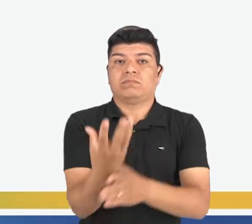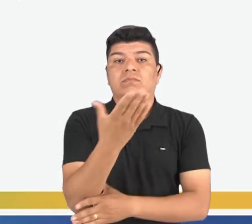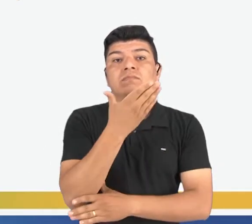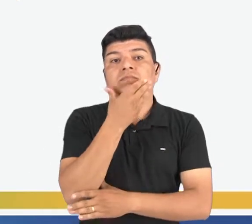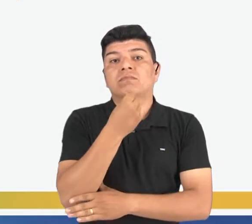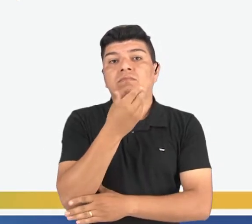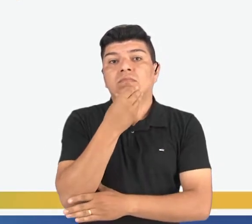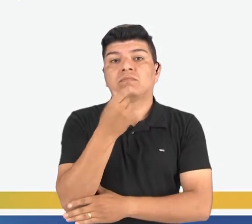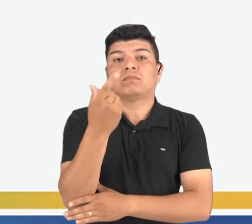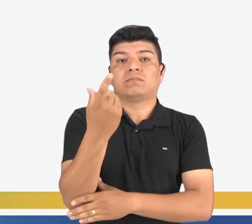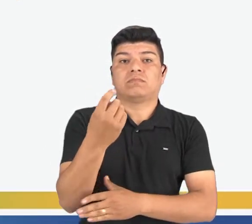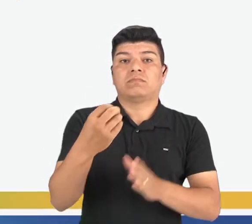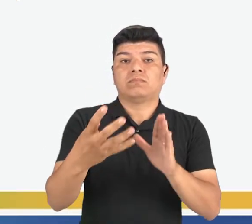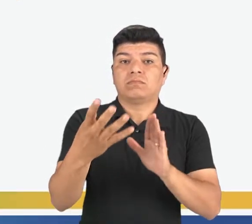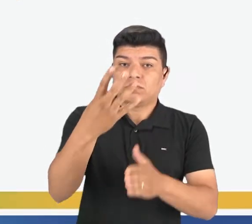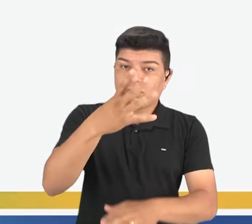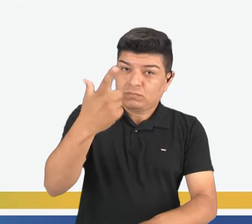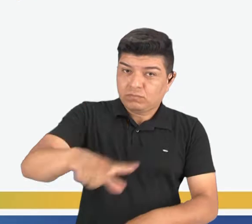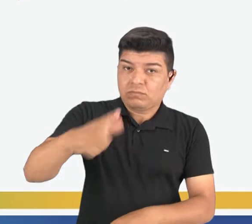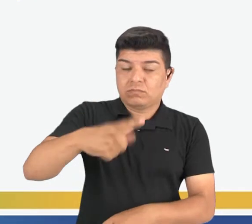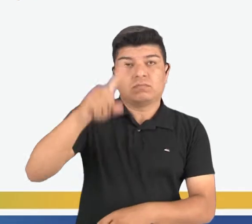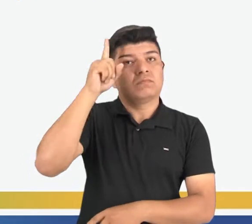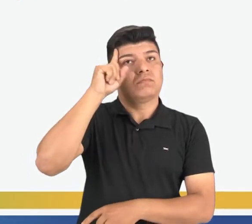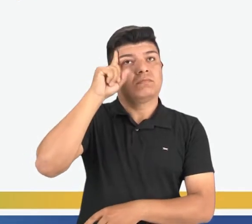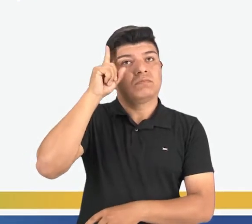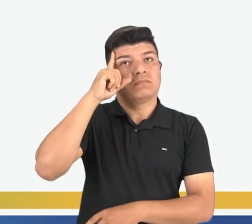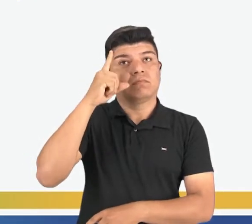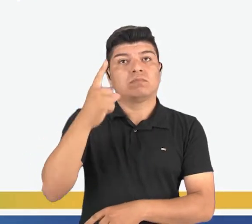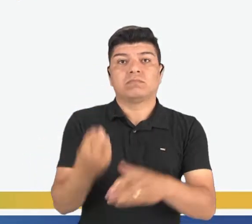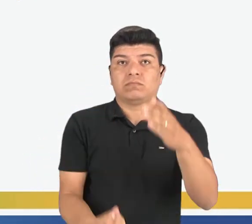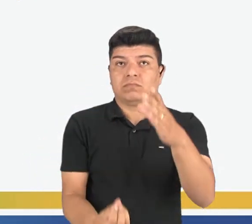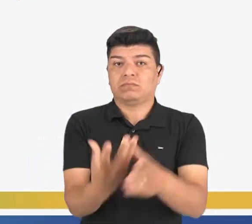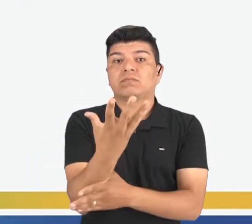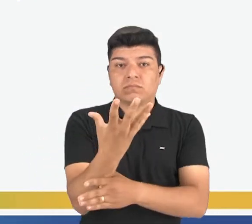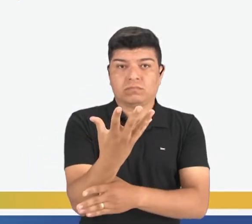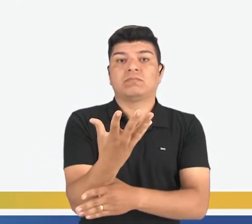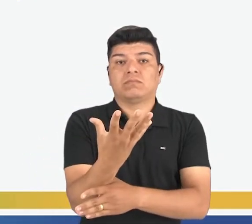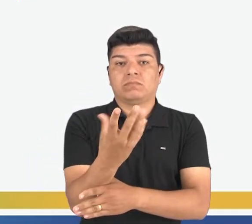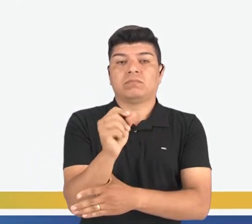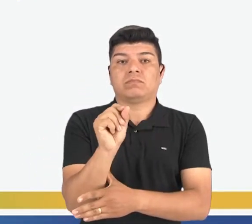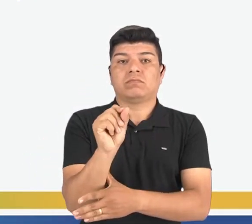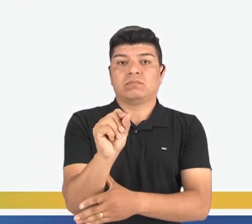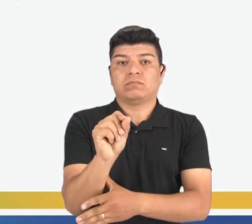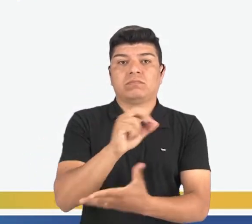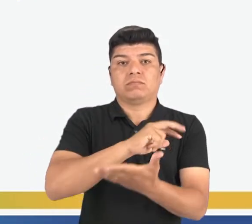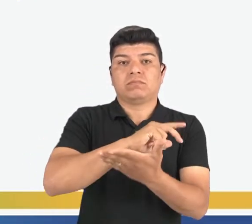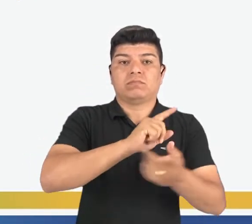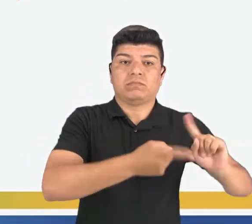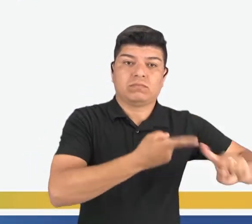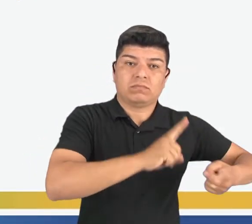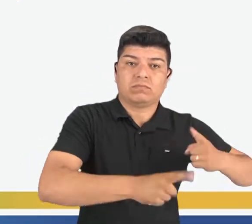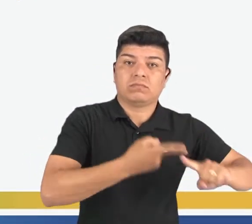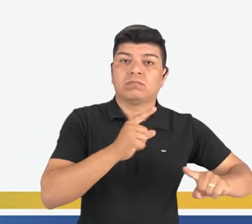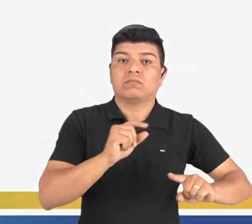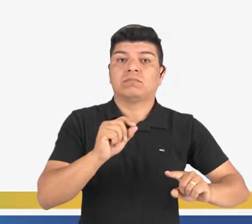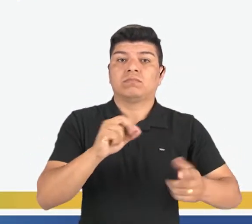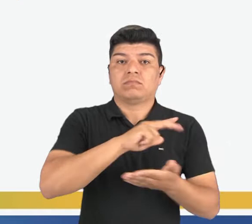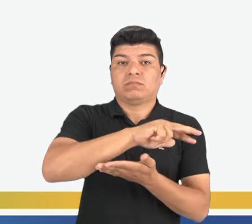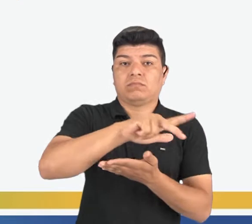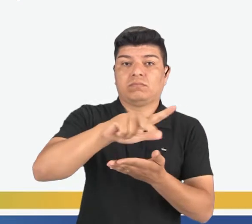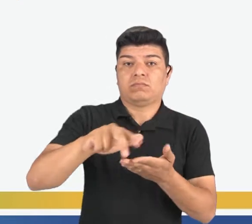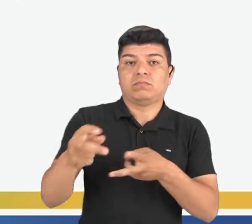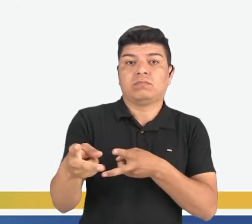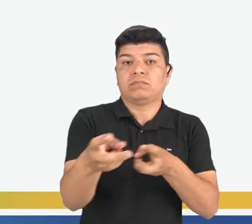são reinventadas a cada dia. Dessas reinvenções surgem as variações que envolvem diversos